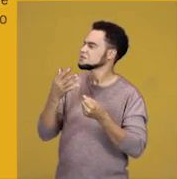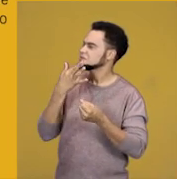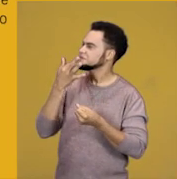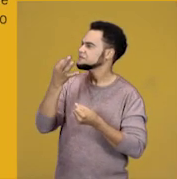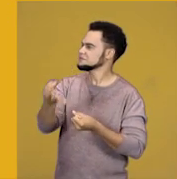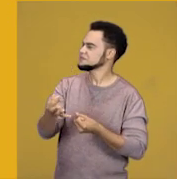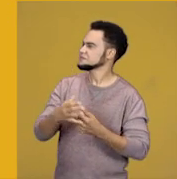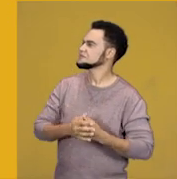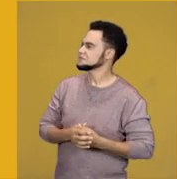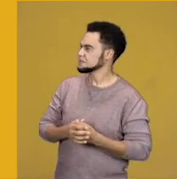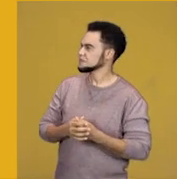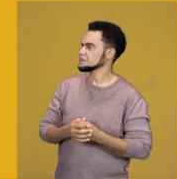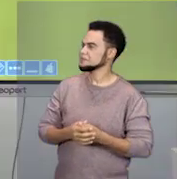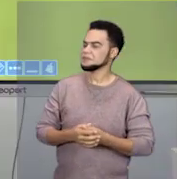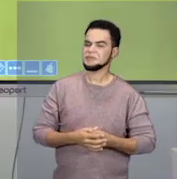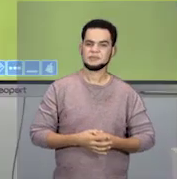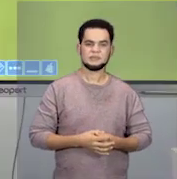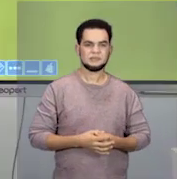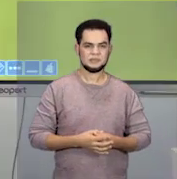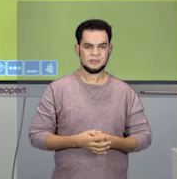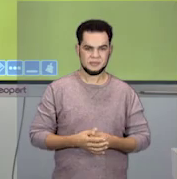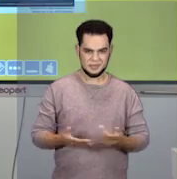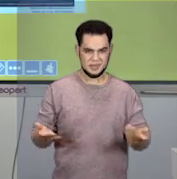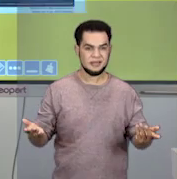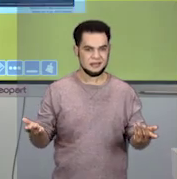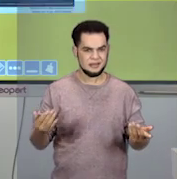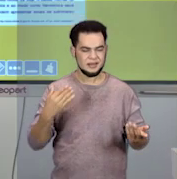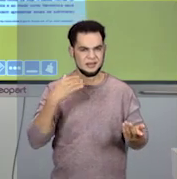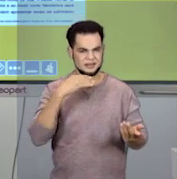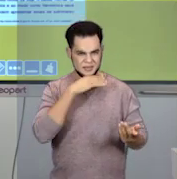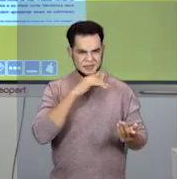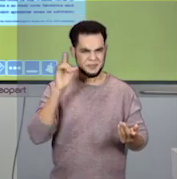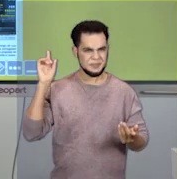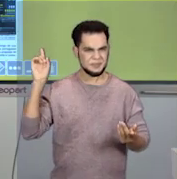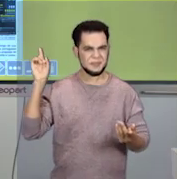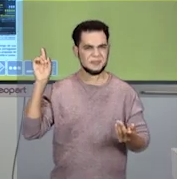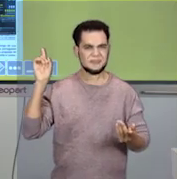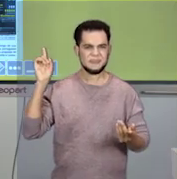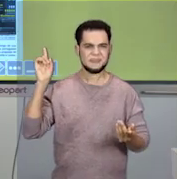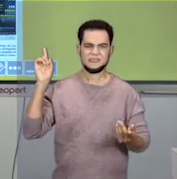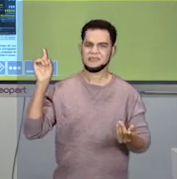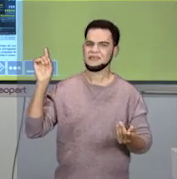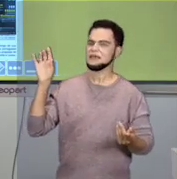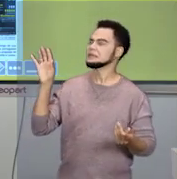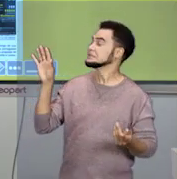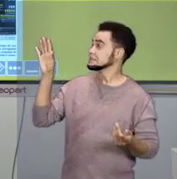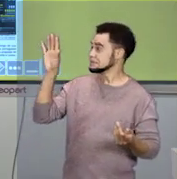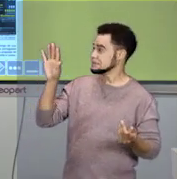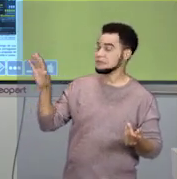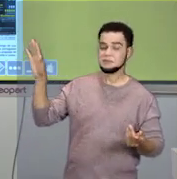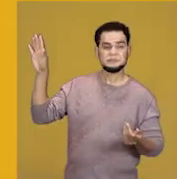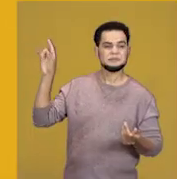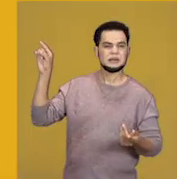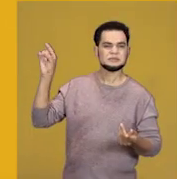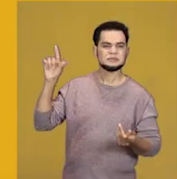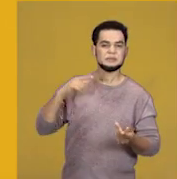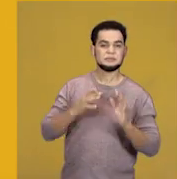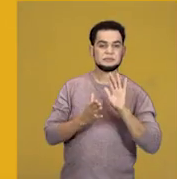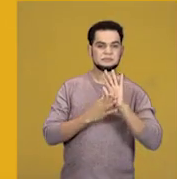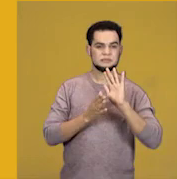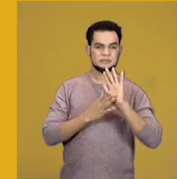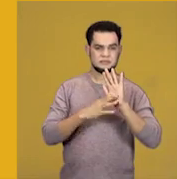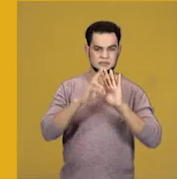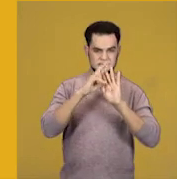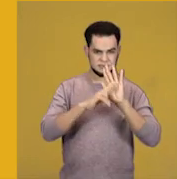vista. Portanto, gente, aqui nessa parte da proposta de